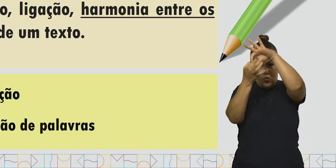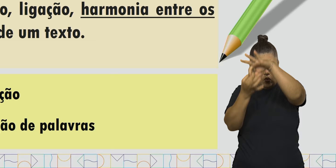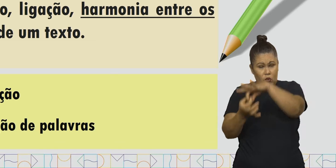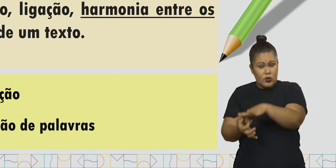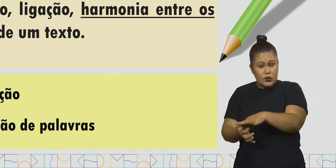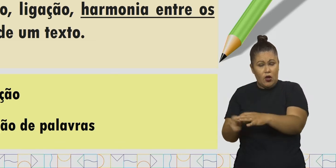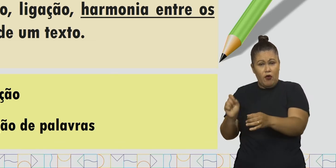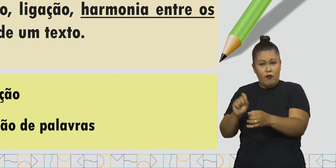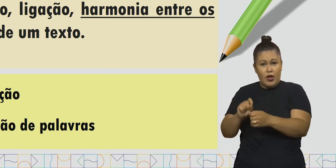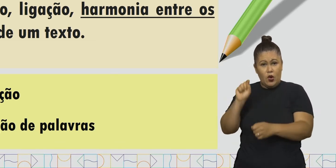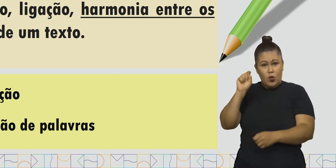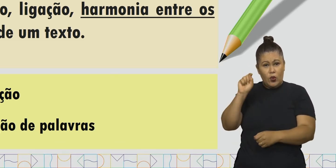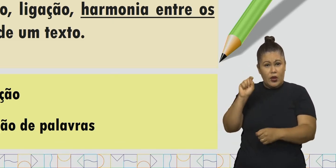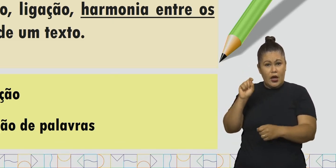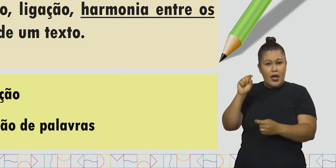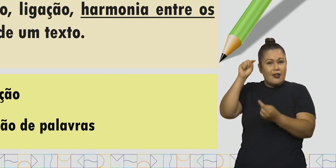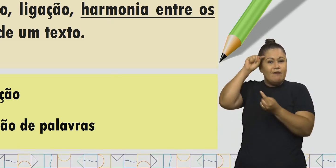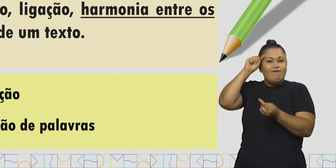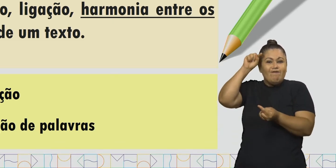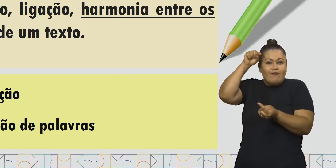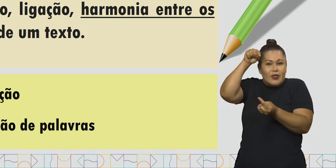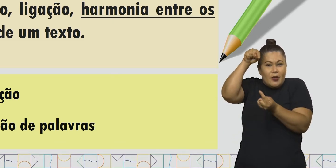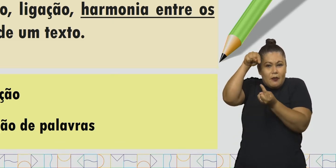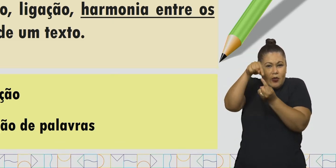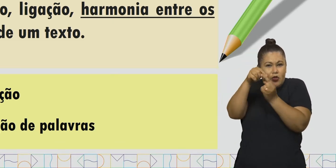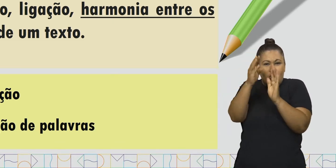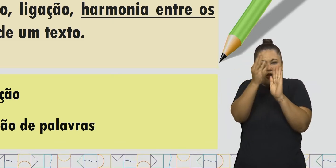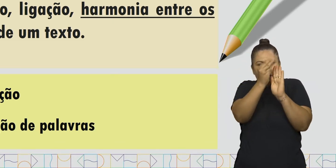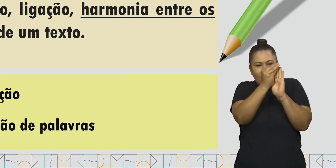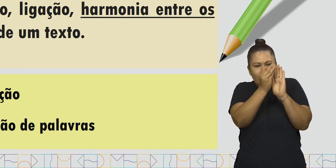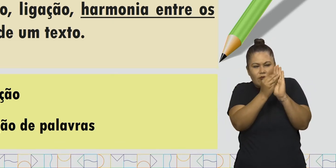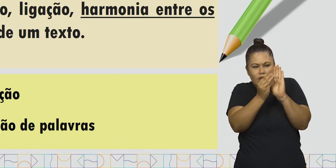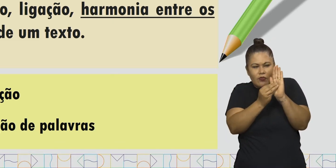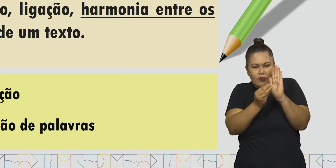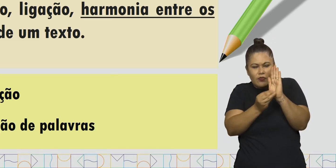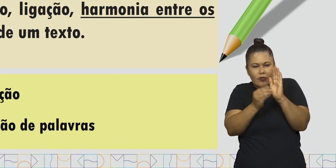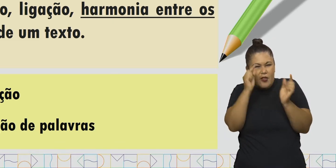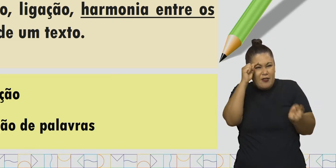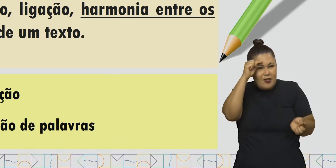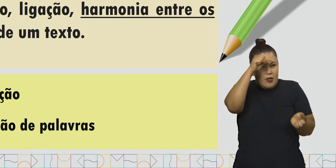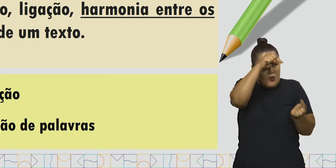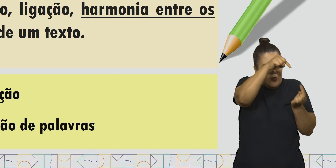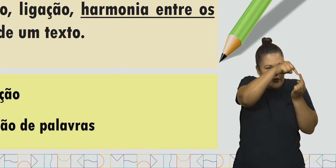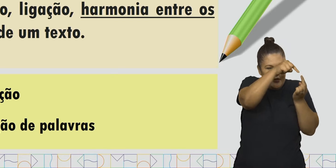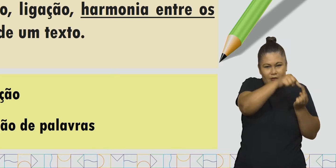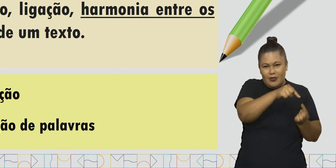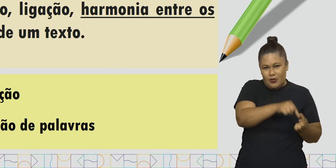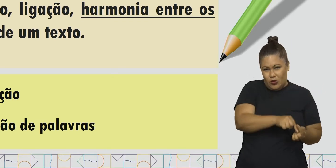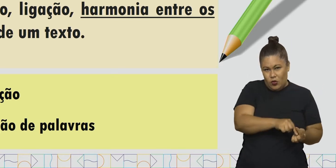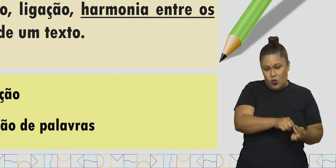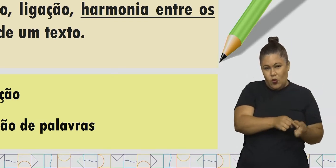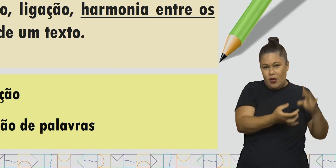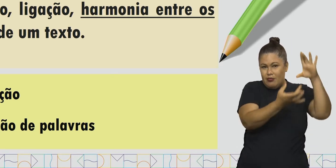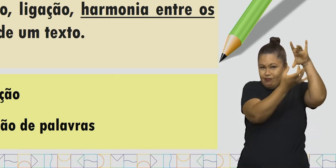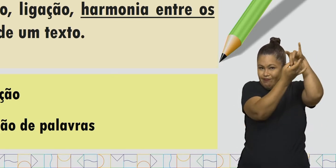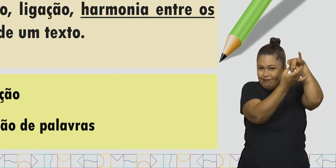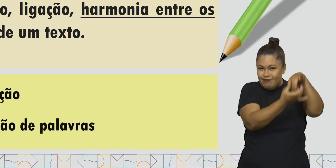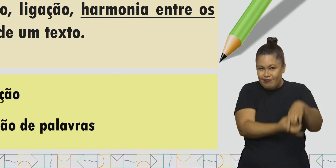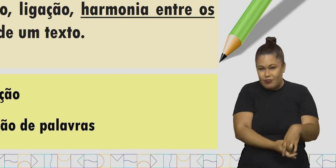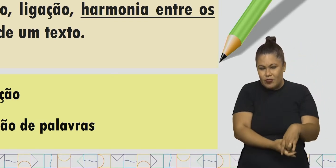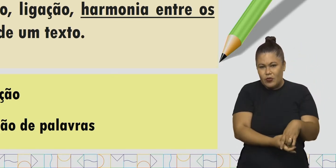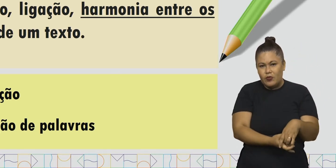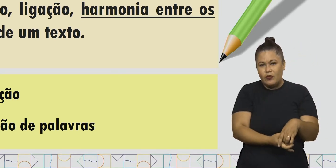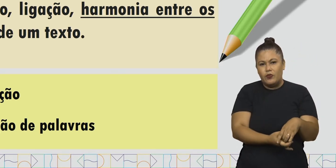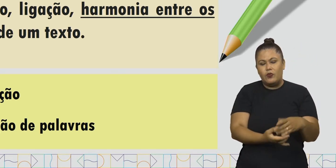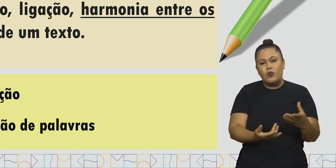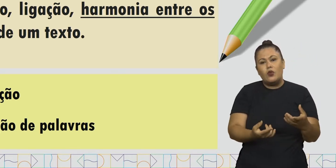é responsável pela harmonia do seu texto. Harmonia no texto? Como assim? Vou te